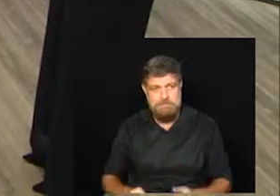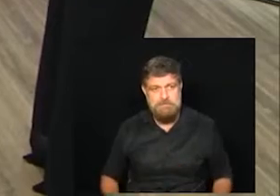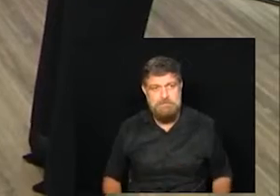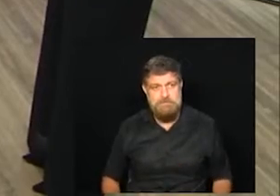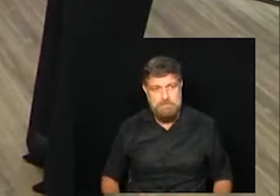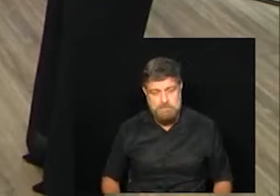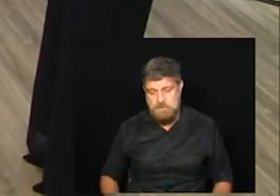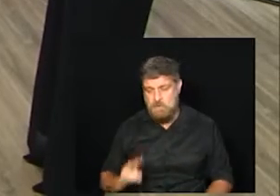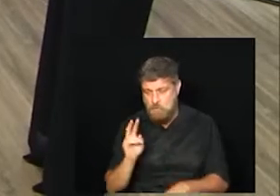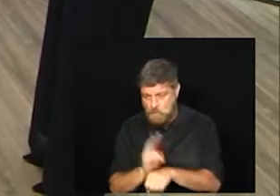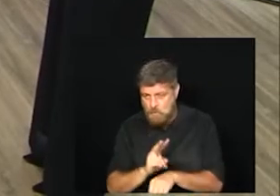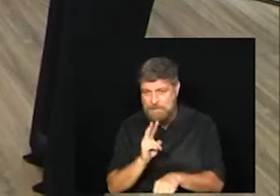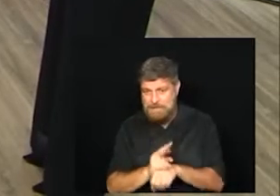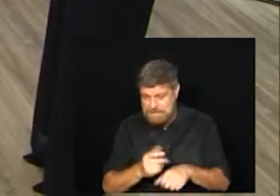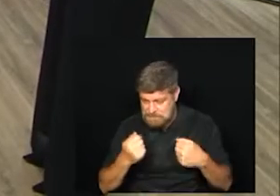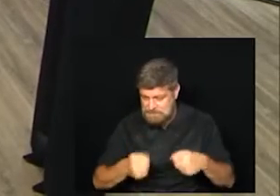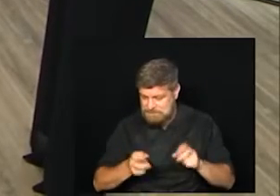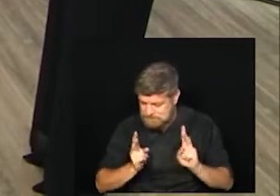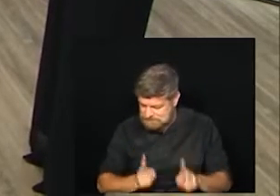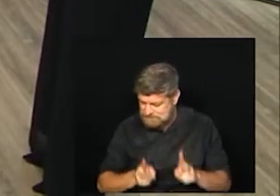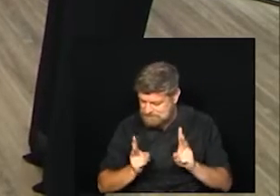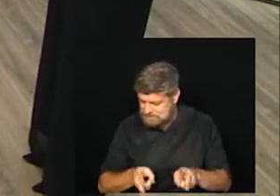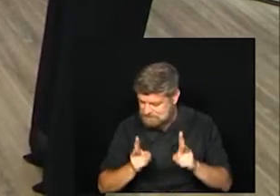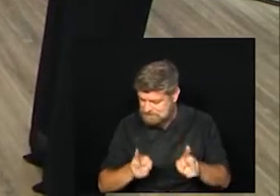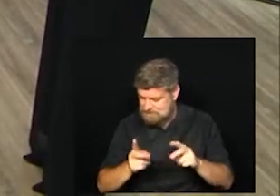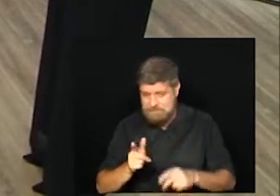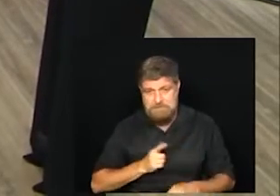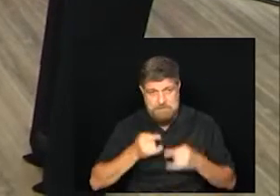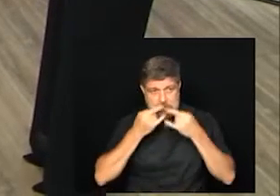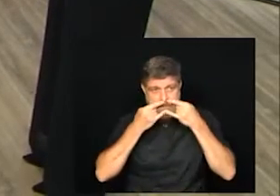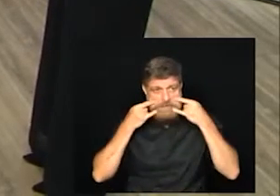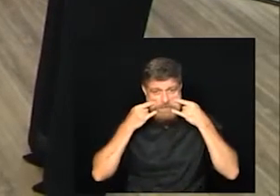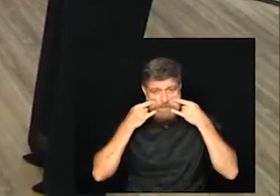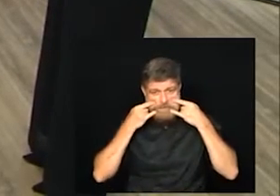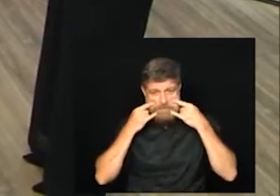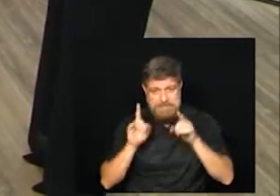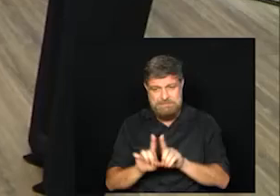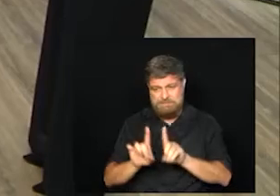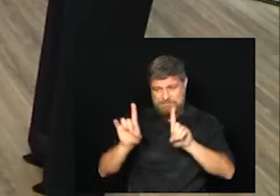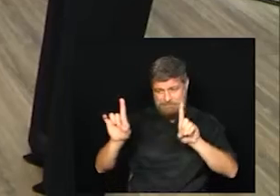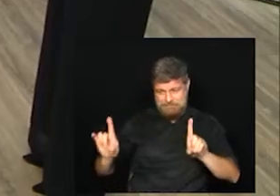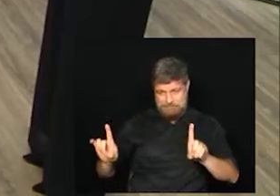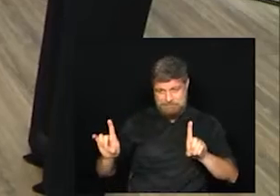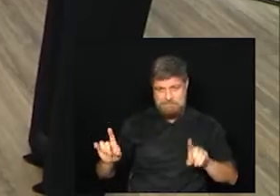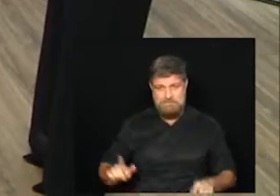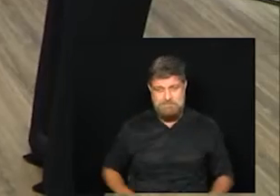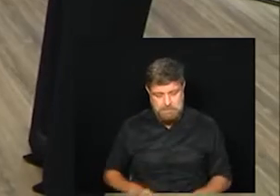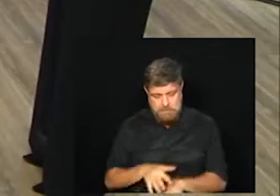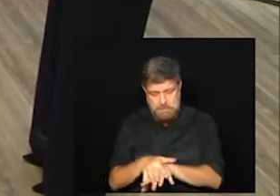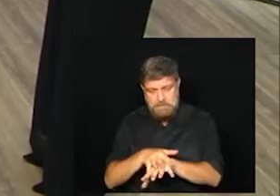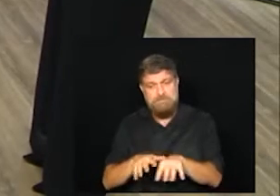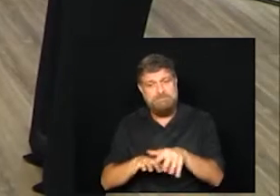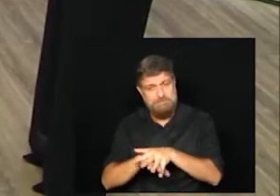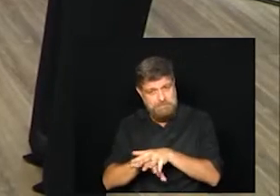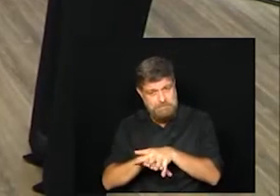todos os cuidados precisam continuar. Utilização de máscara, distanciamento,